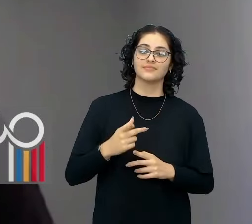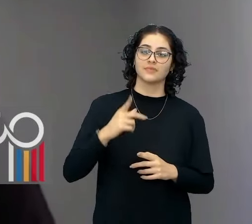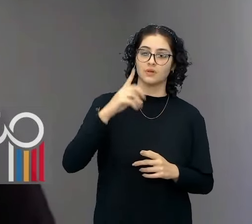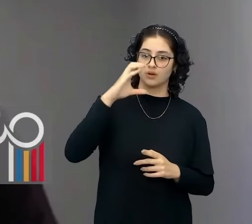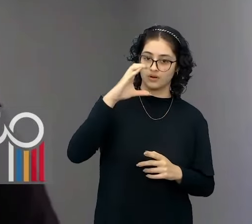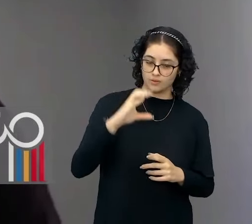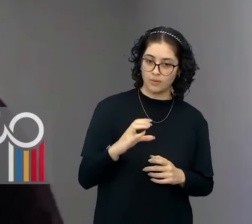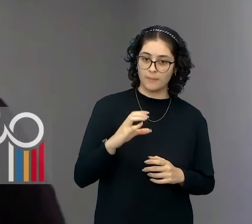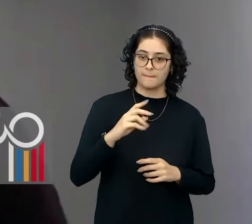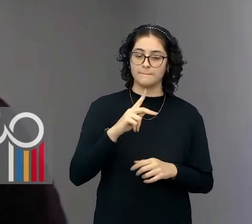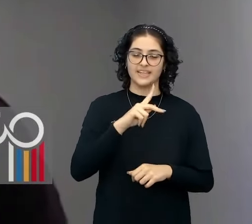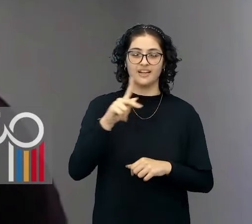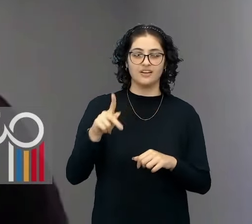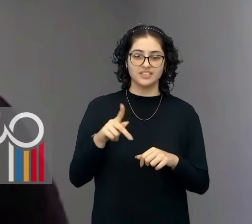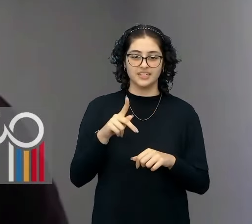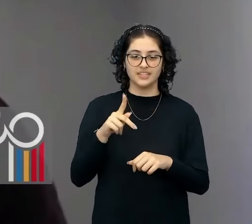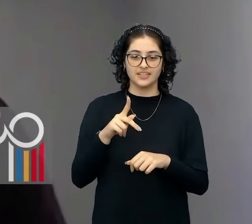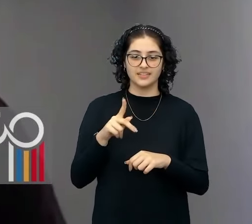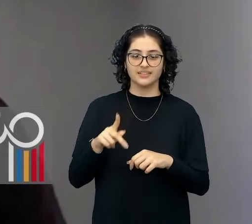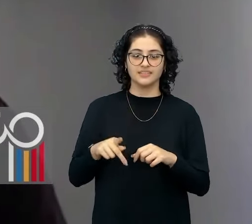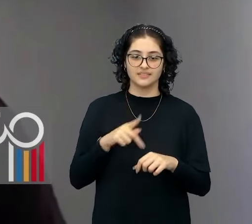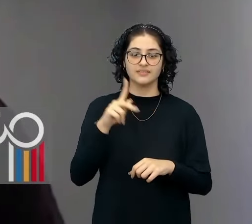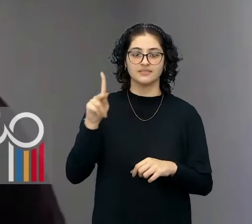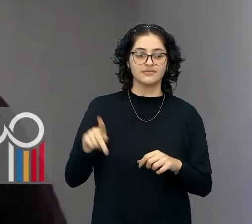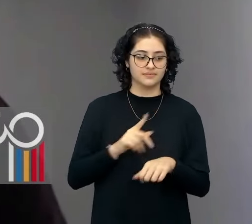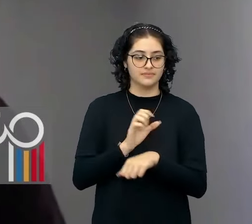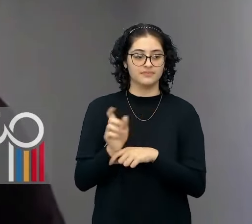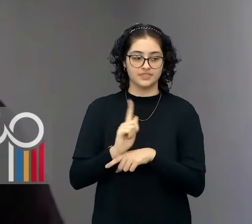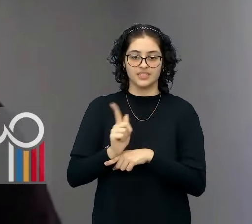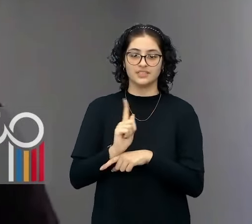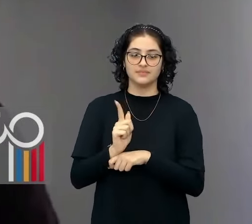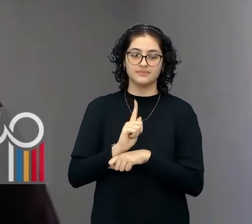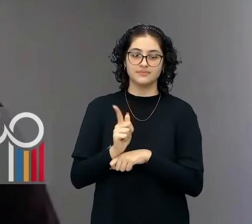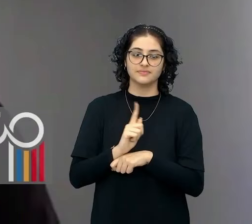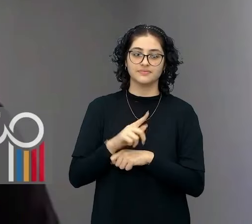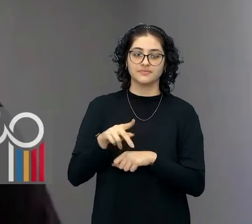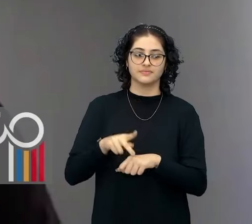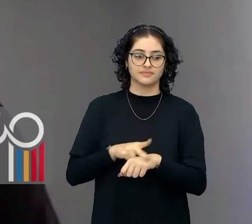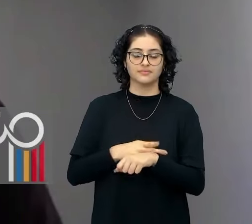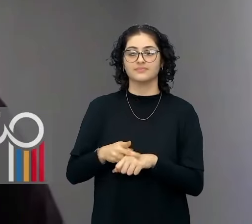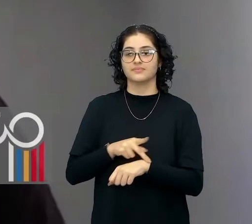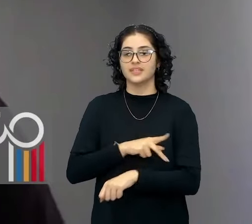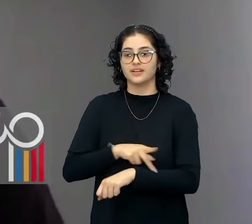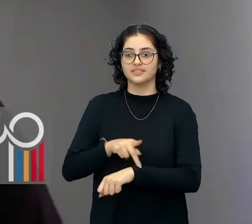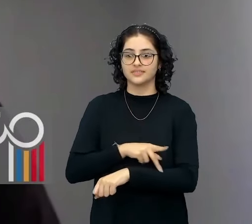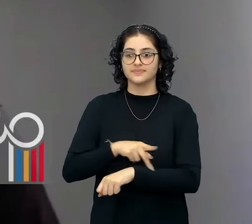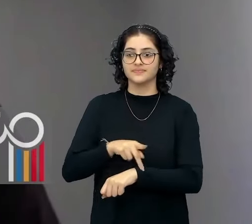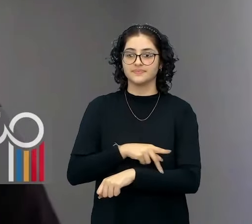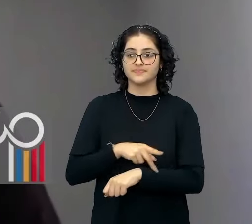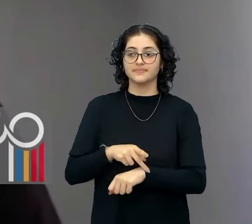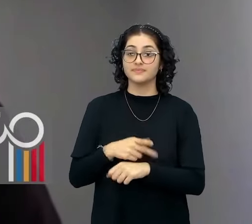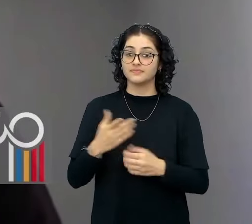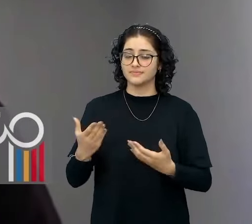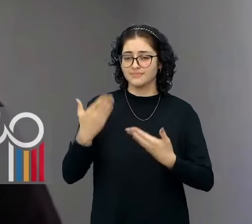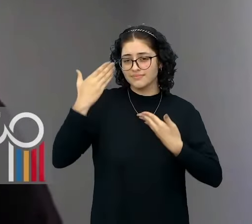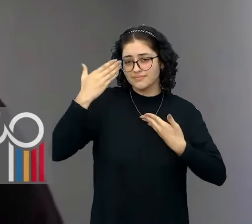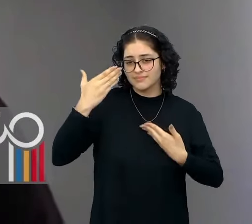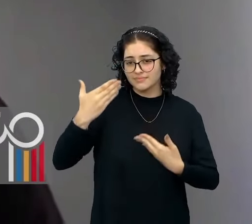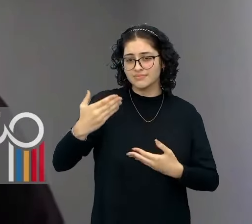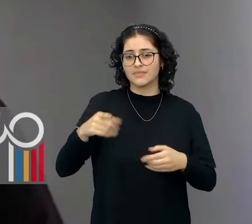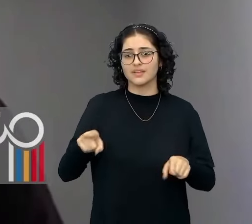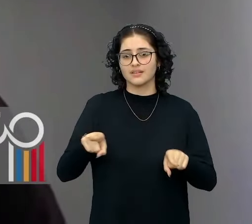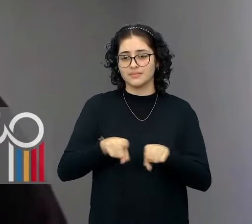gestão pedagógica. Muito obrigado, senhores coordenadores de gestão pedagógica que estão conosco. Eu gostaria de agradecer também